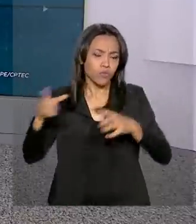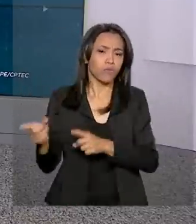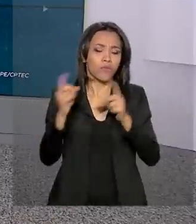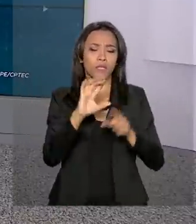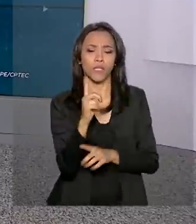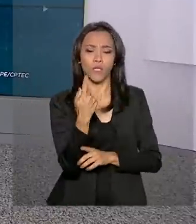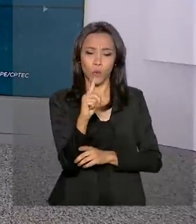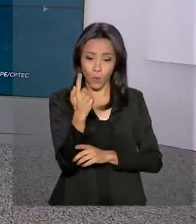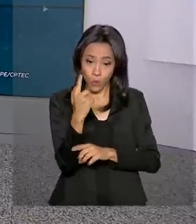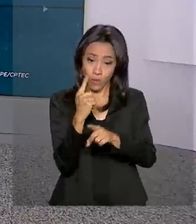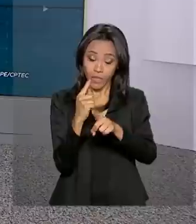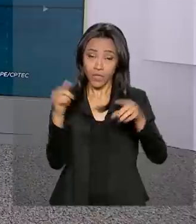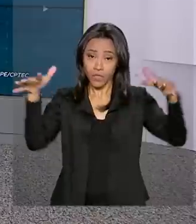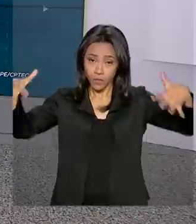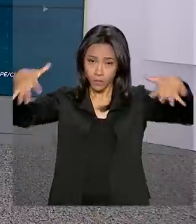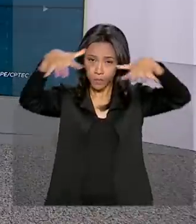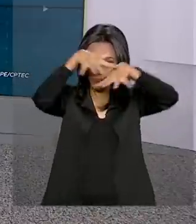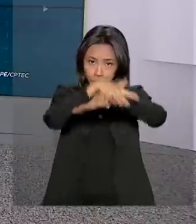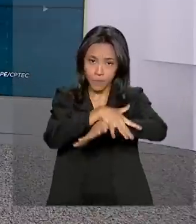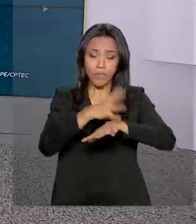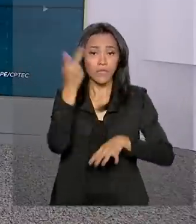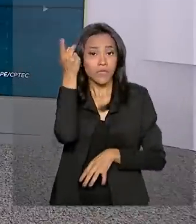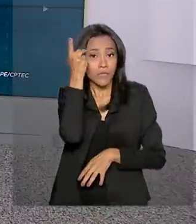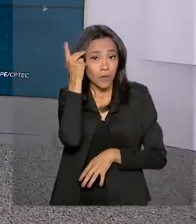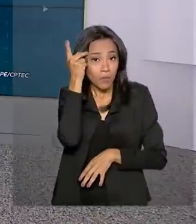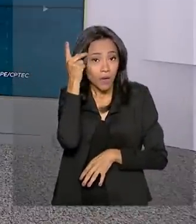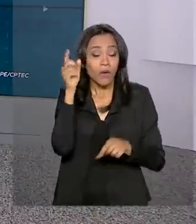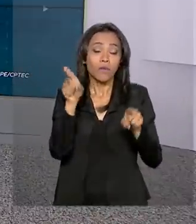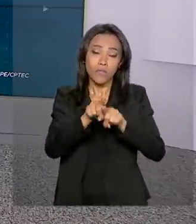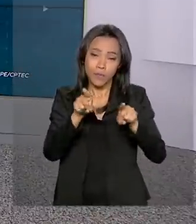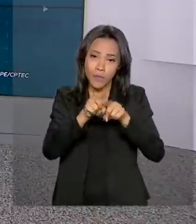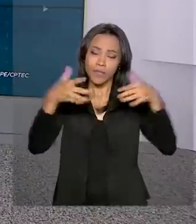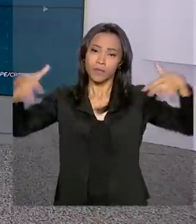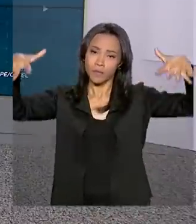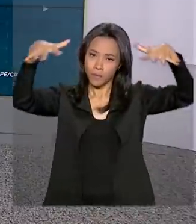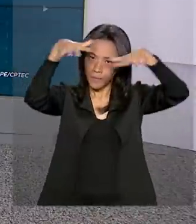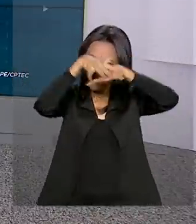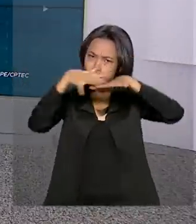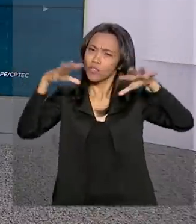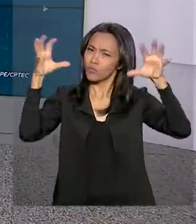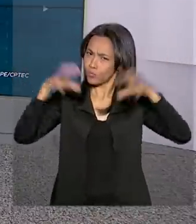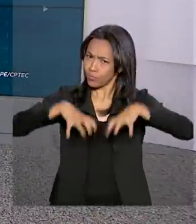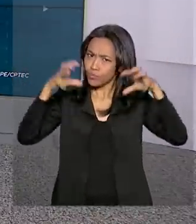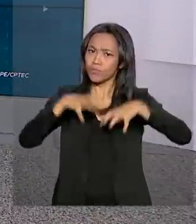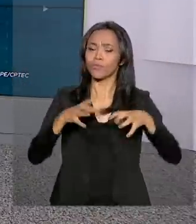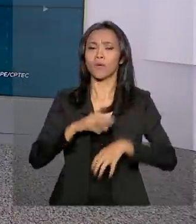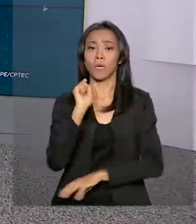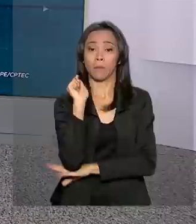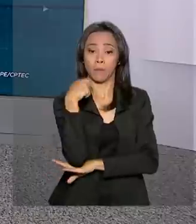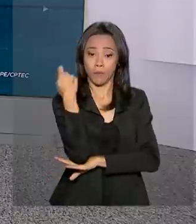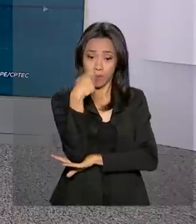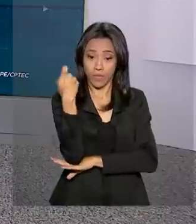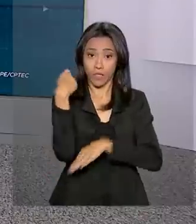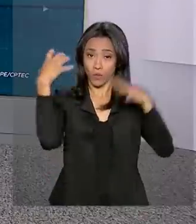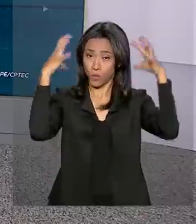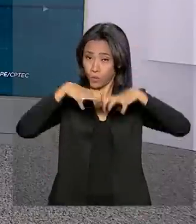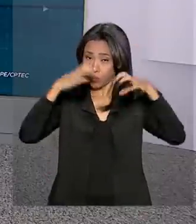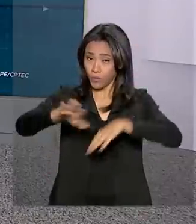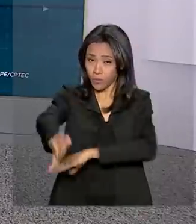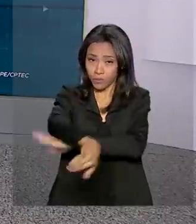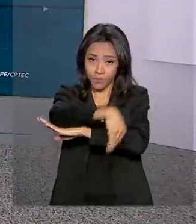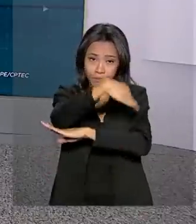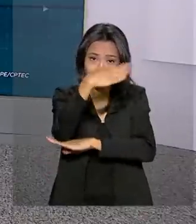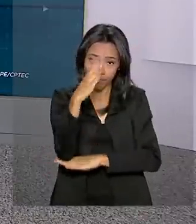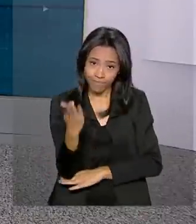céu está parcialmente nublado. Em São Paulo, céu também nublado e com chuva. E em Porto Alegre, chuvas ao longo do